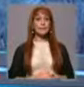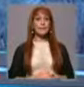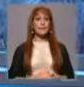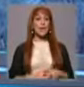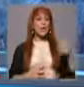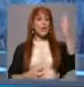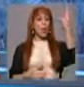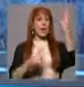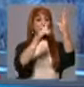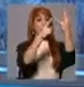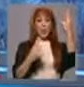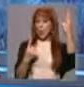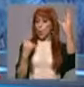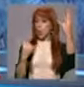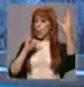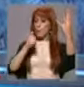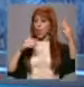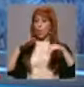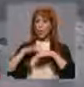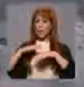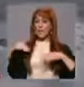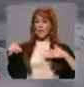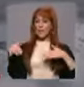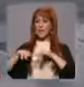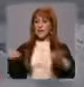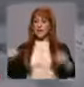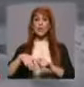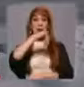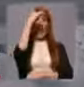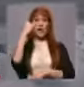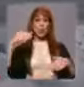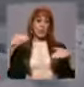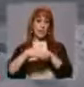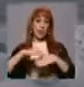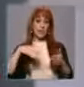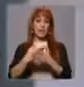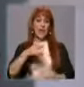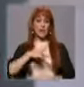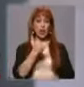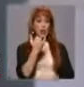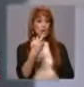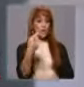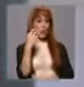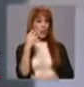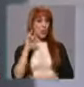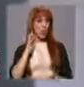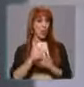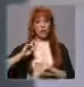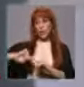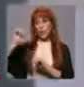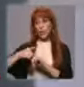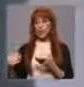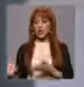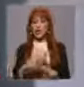Um em cada quatro portugueses morre de cancro. A doença é já a segunda causa de morte em Portugal. Em 2008, o último ano, com